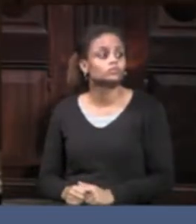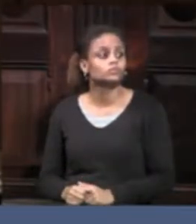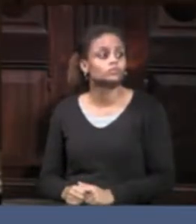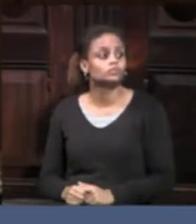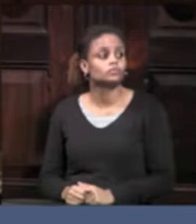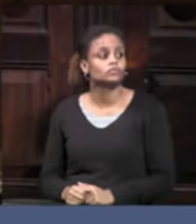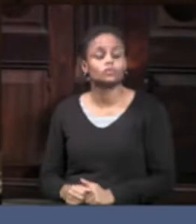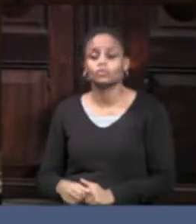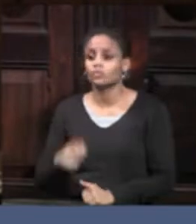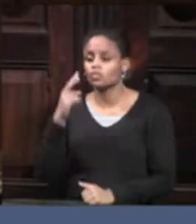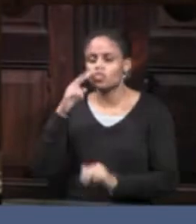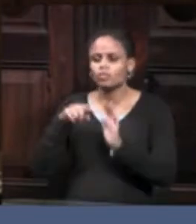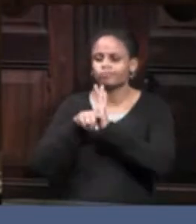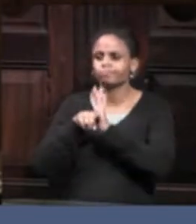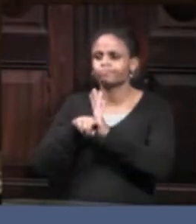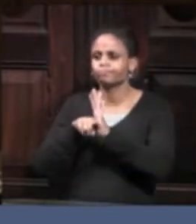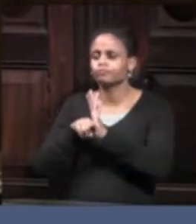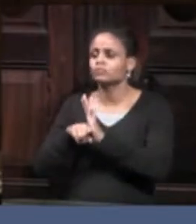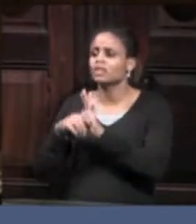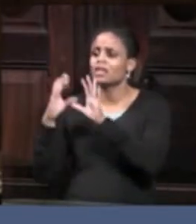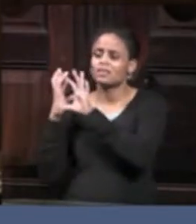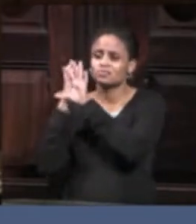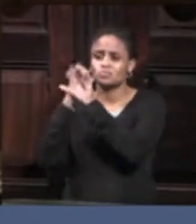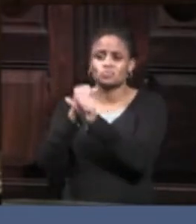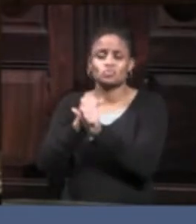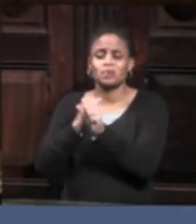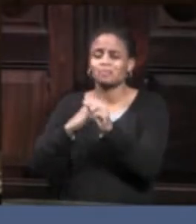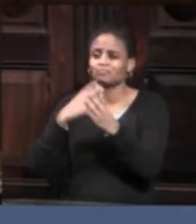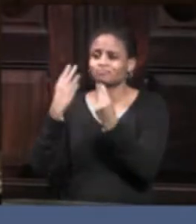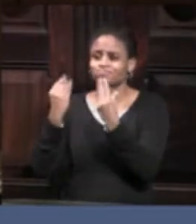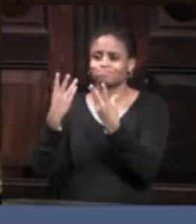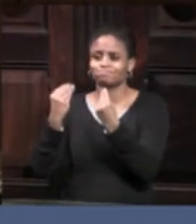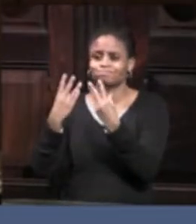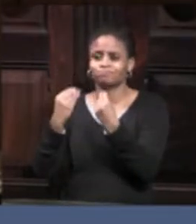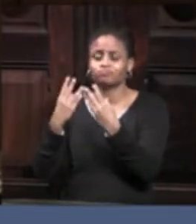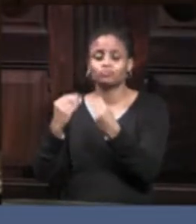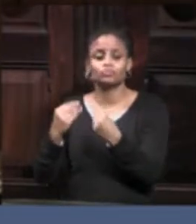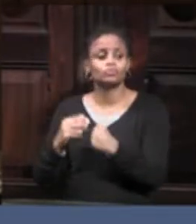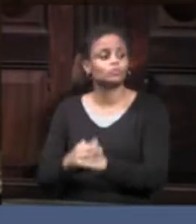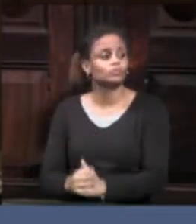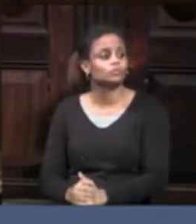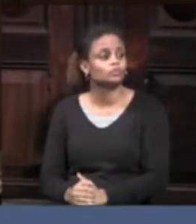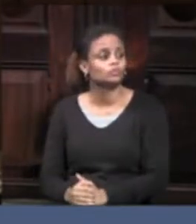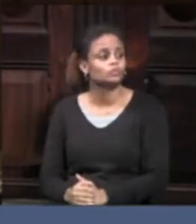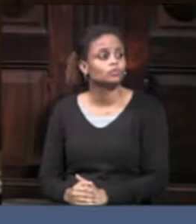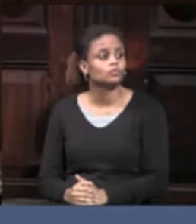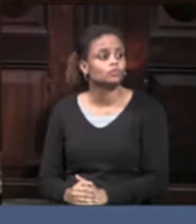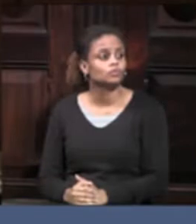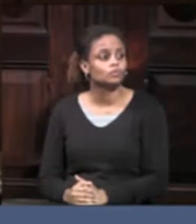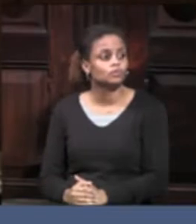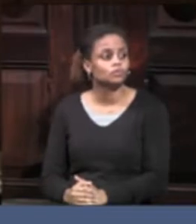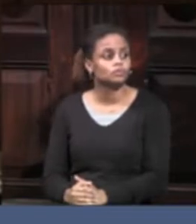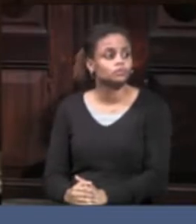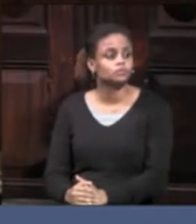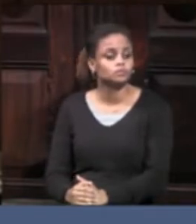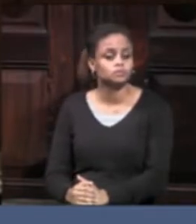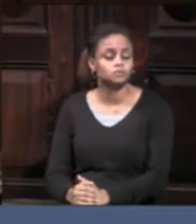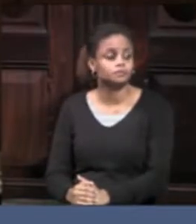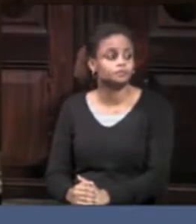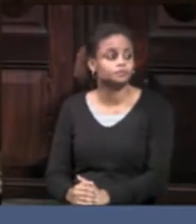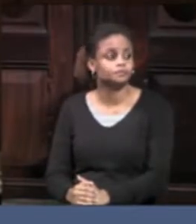a discrepância. Quero fazer aqui o meu registro, mais uma vez, que o que justifica a nossa moção de repúdio.